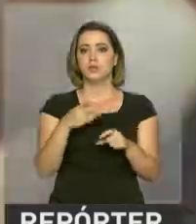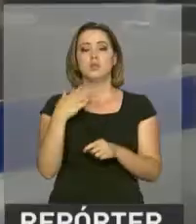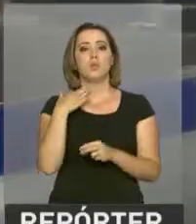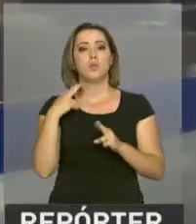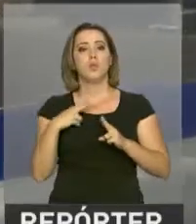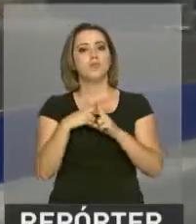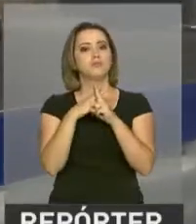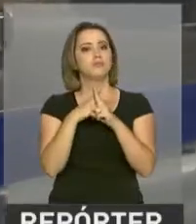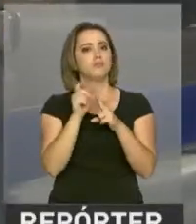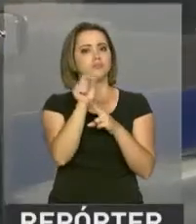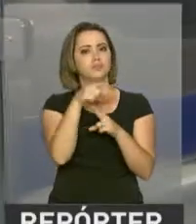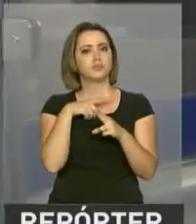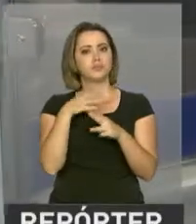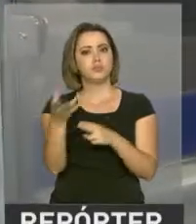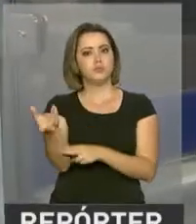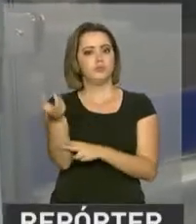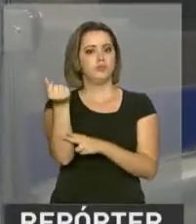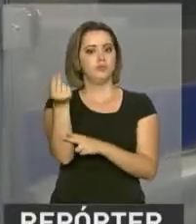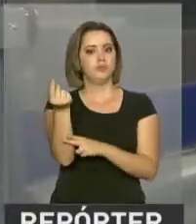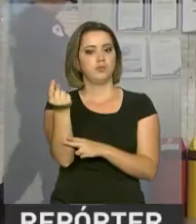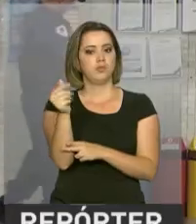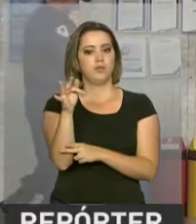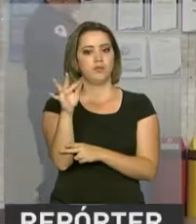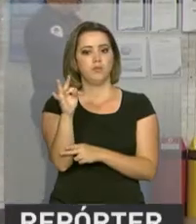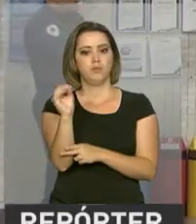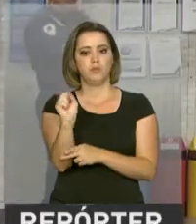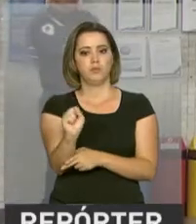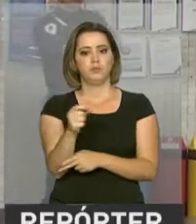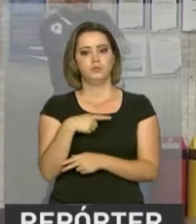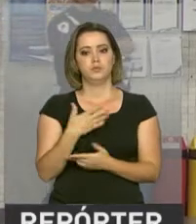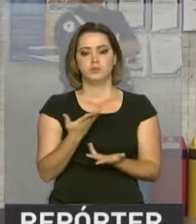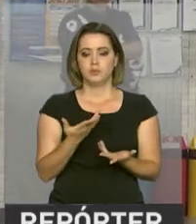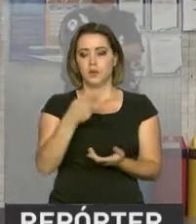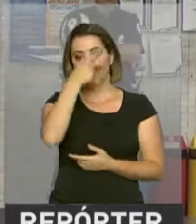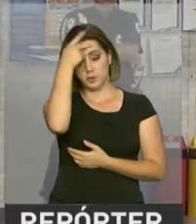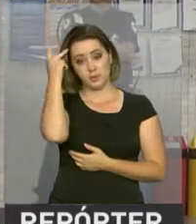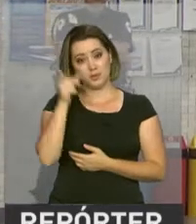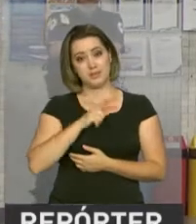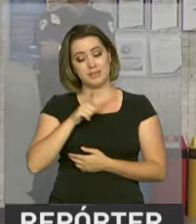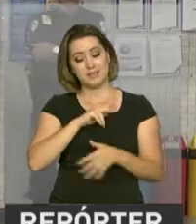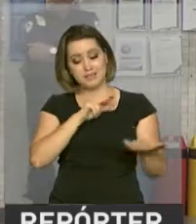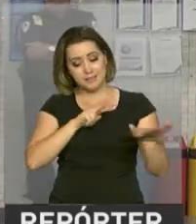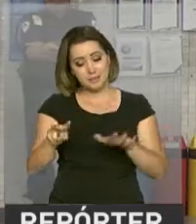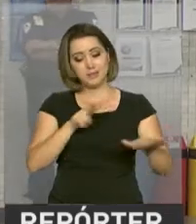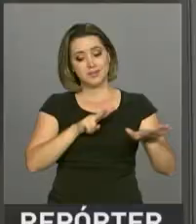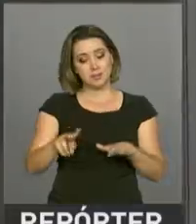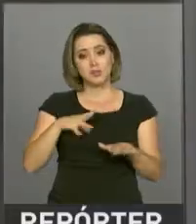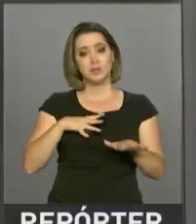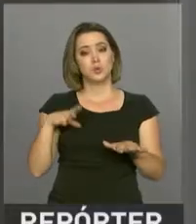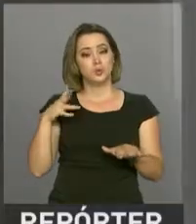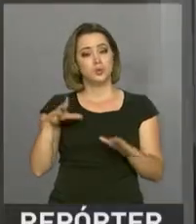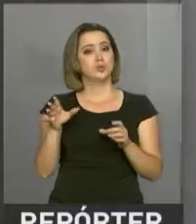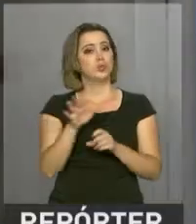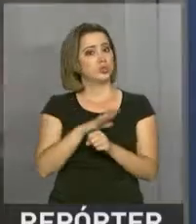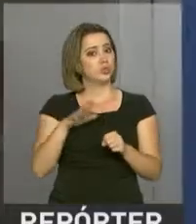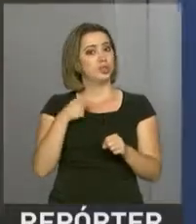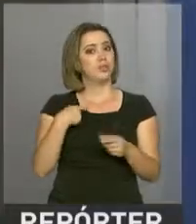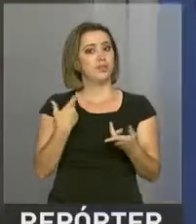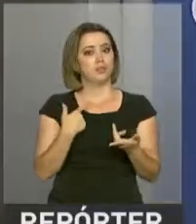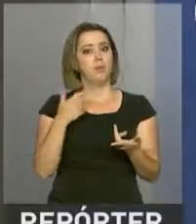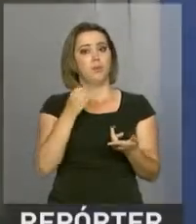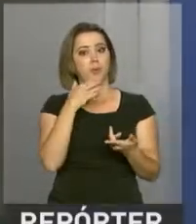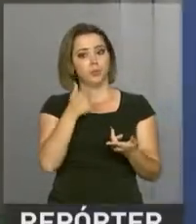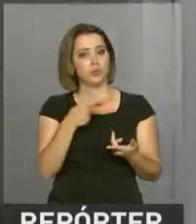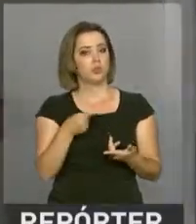sacar o fgts de uma conta inativa pra quem interessa mas não lotada de compromissos na melodia com dinheiro na conta